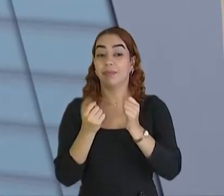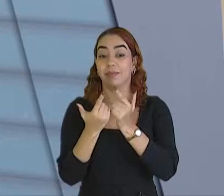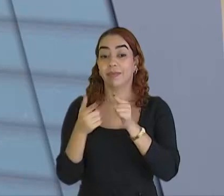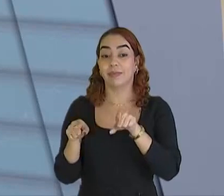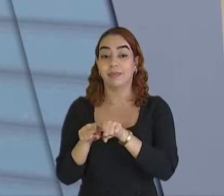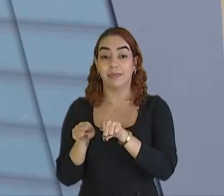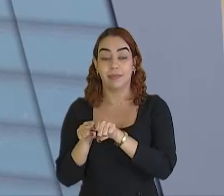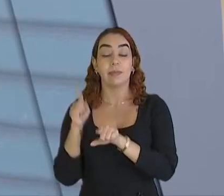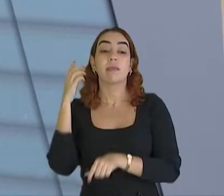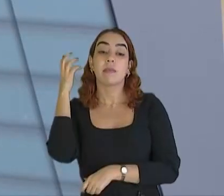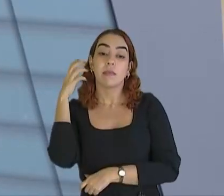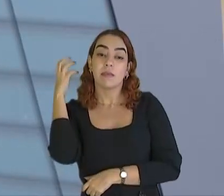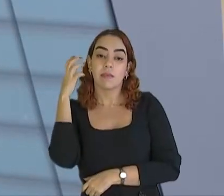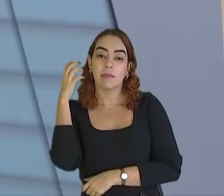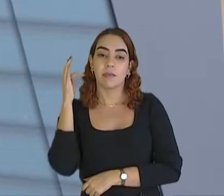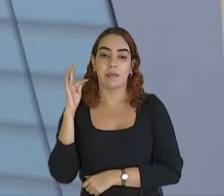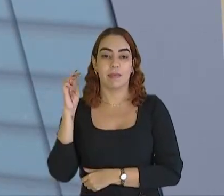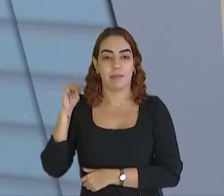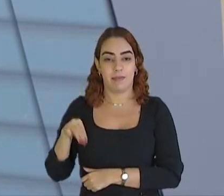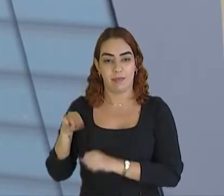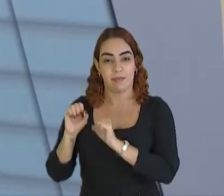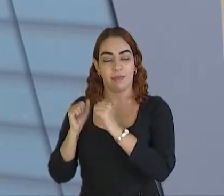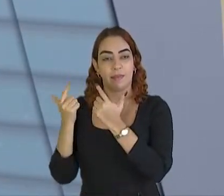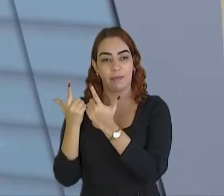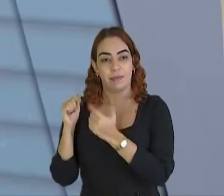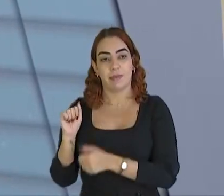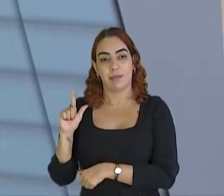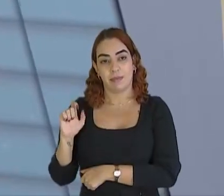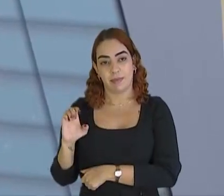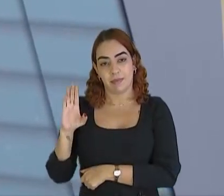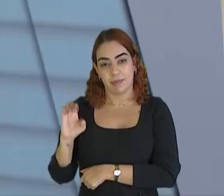ouve na FM Assembleia, FM Alesc